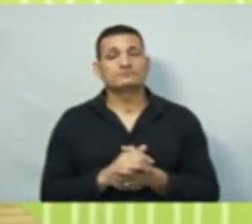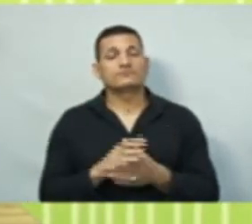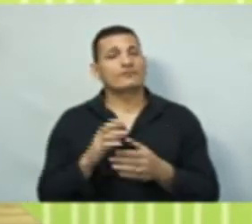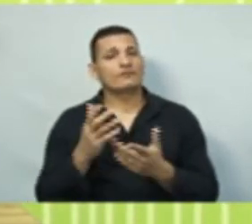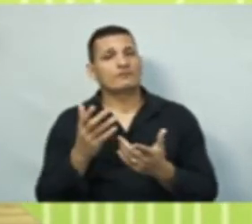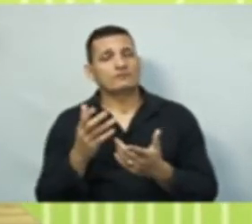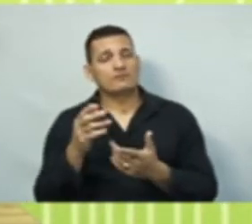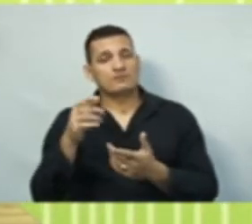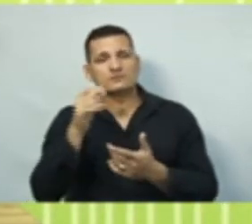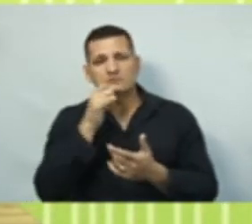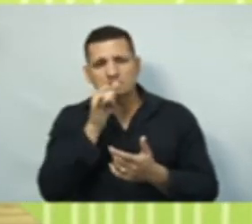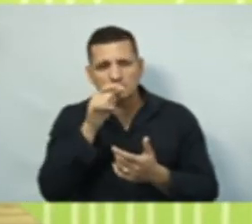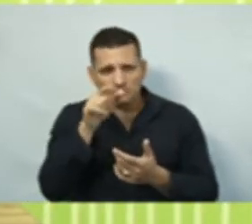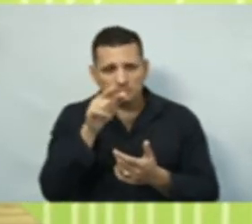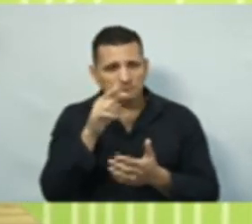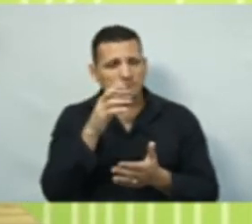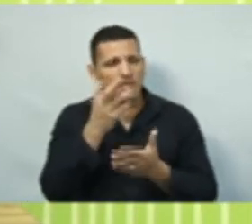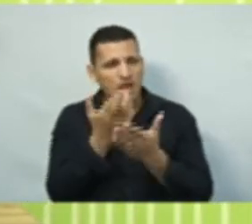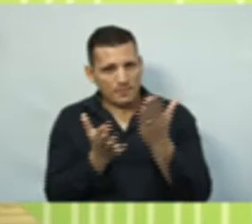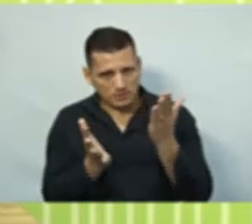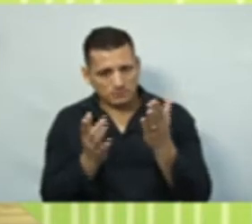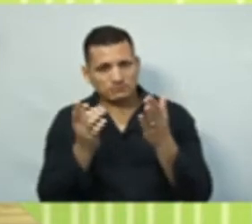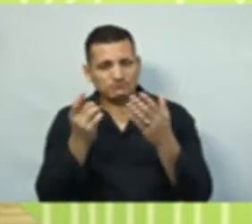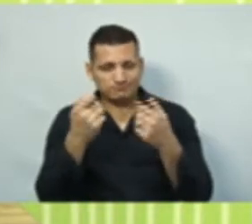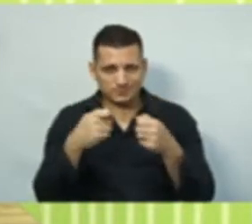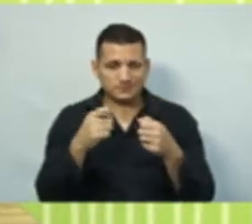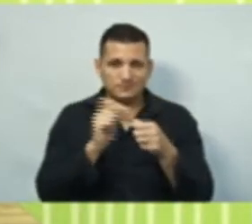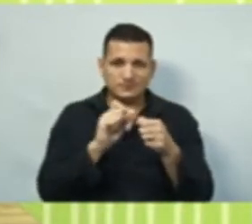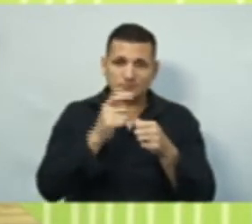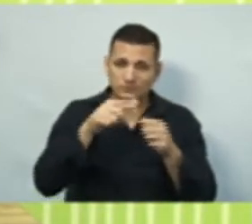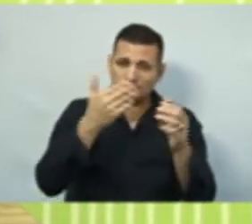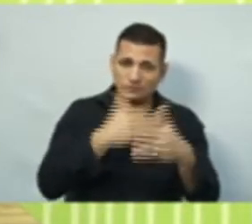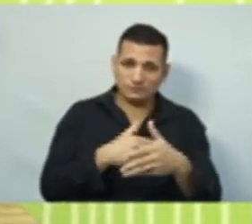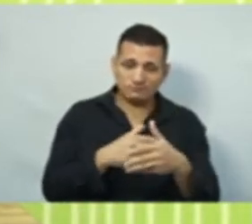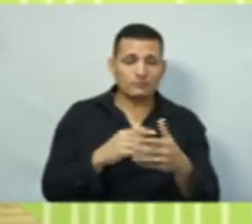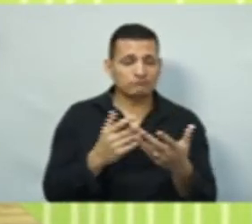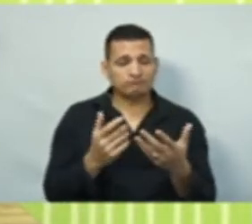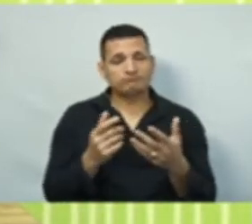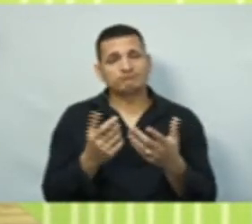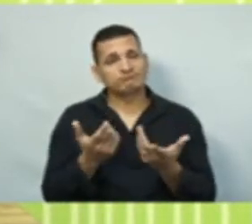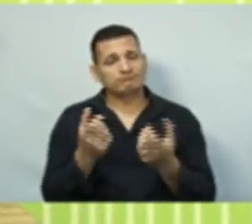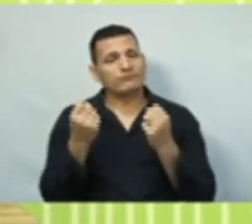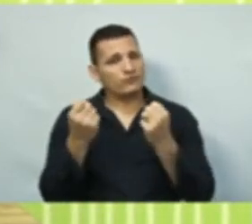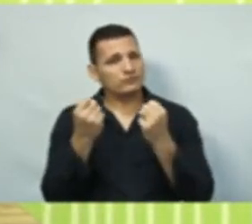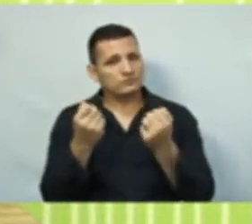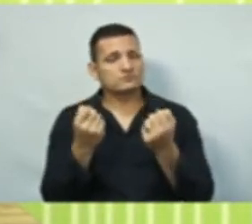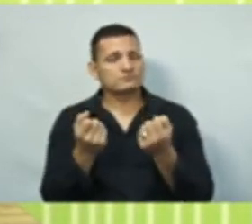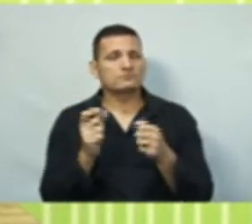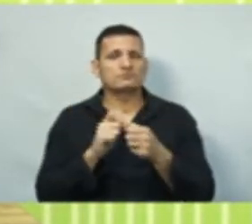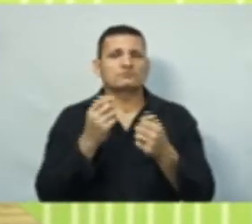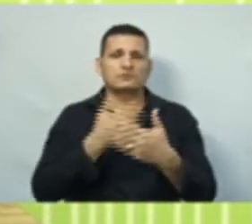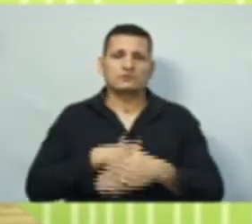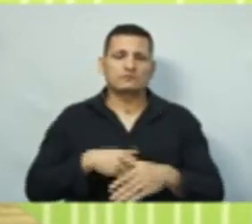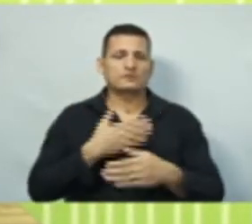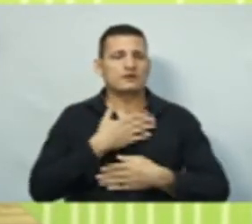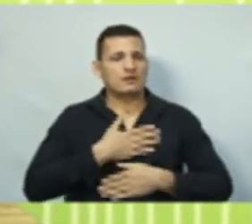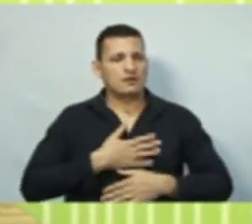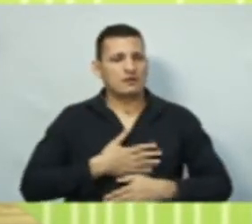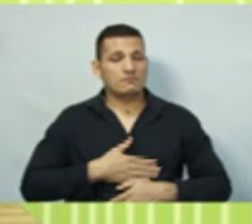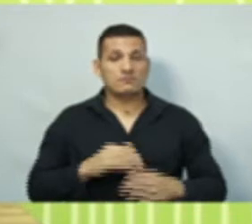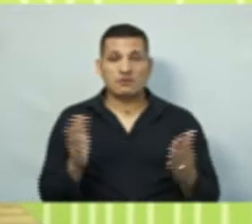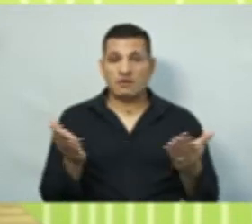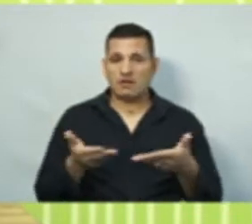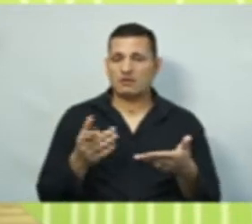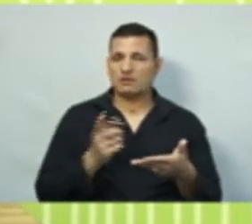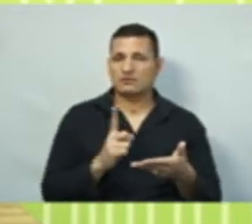que vai fazer, força, façam a prova bem calmo logo em seguida, não agora,